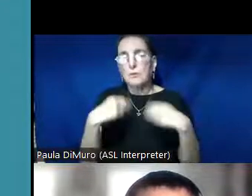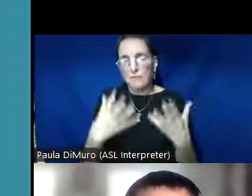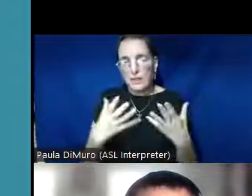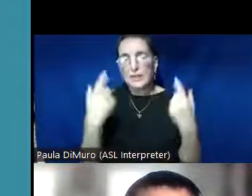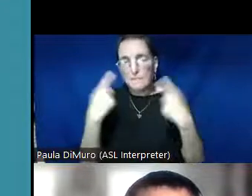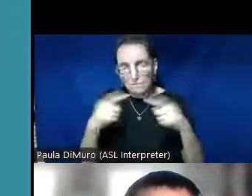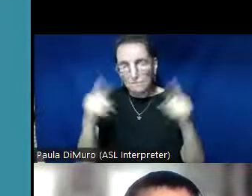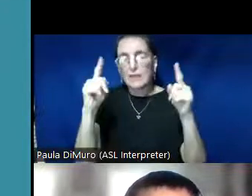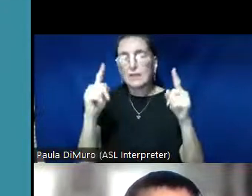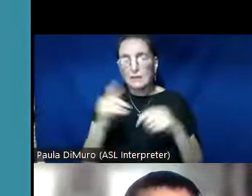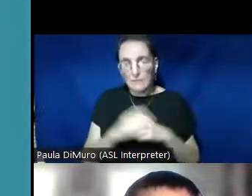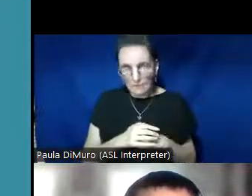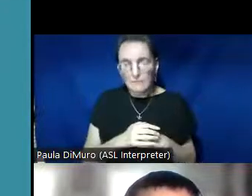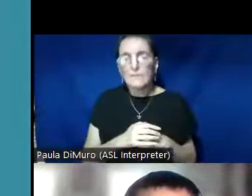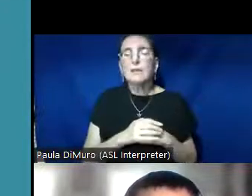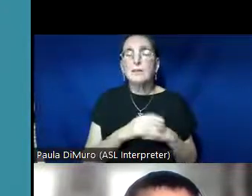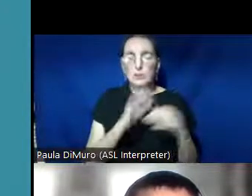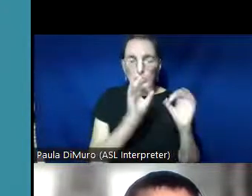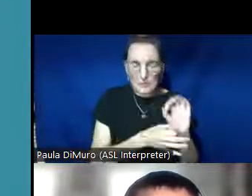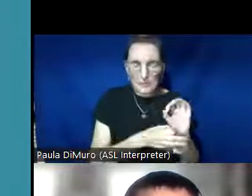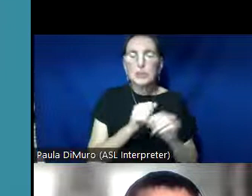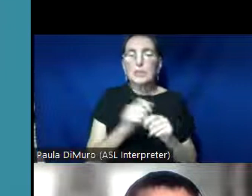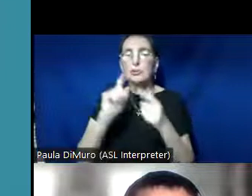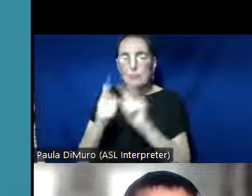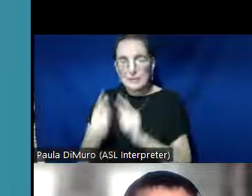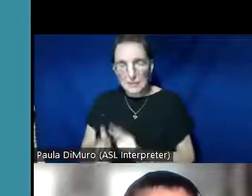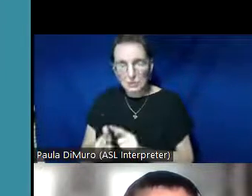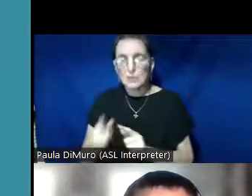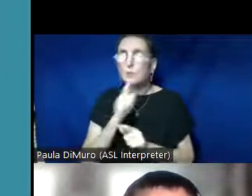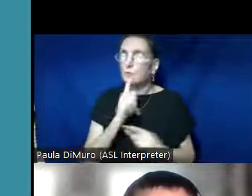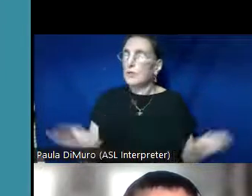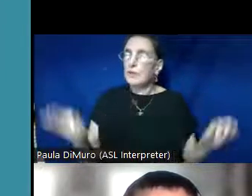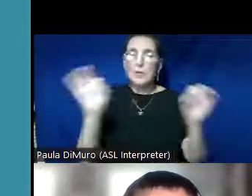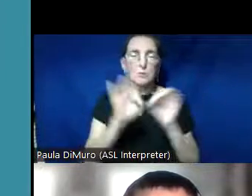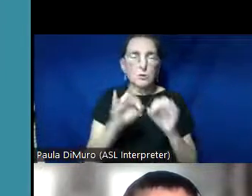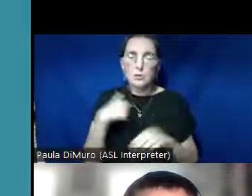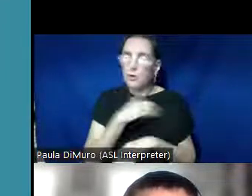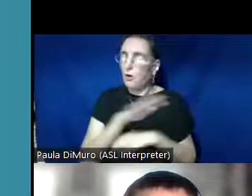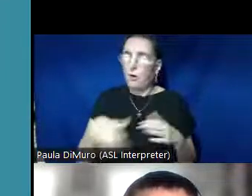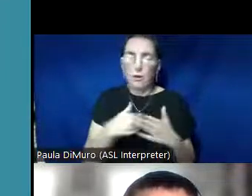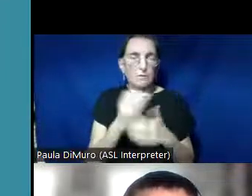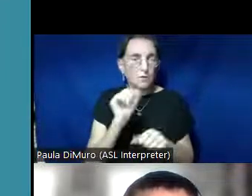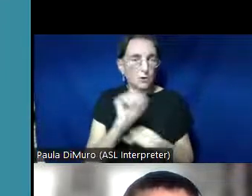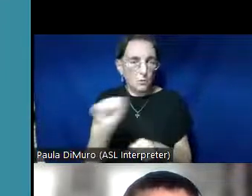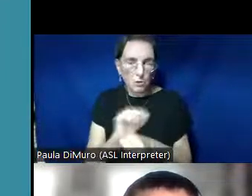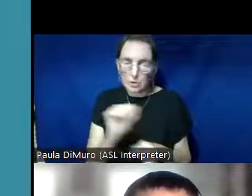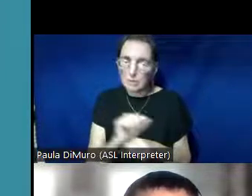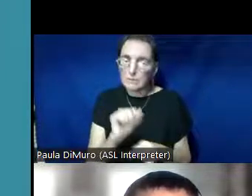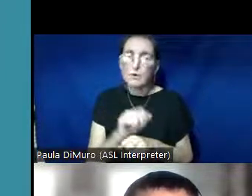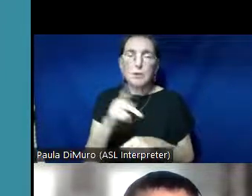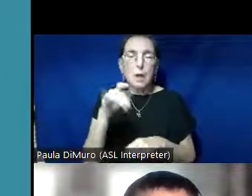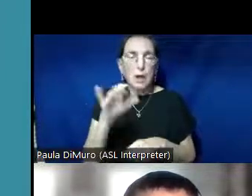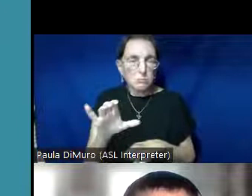e interpretação, ou realmente vital para que esse esforço de acesso